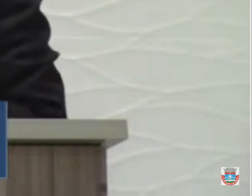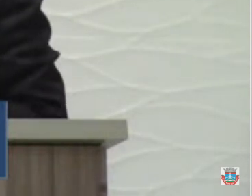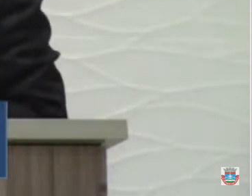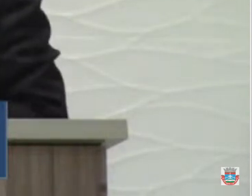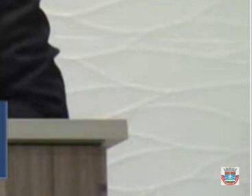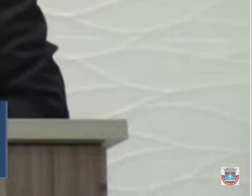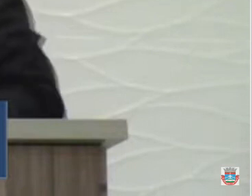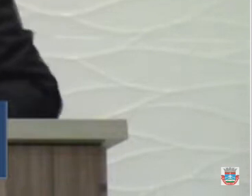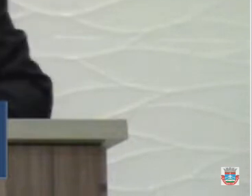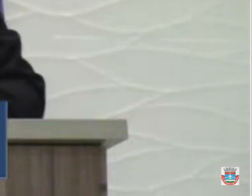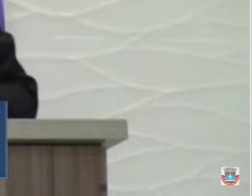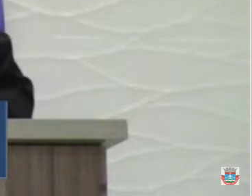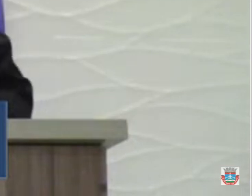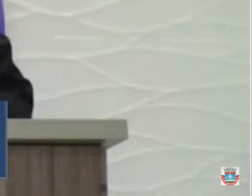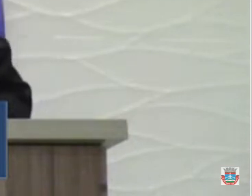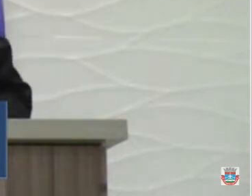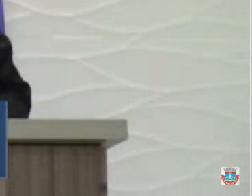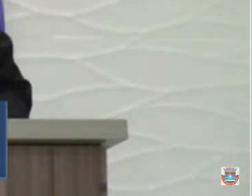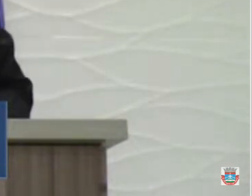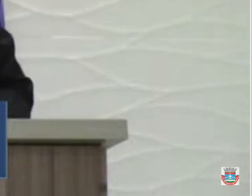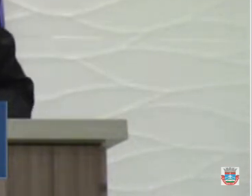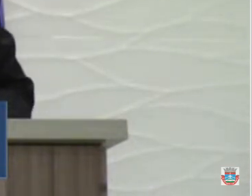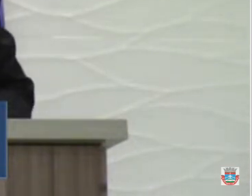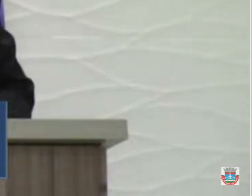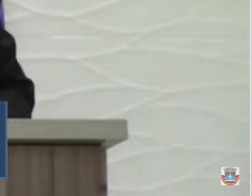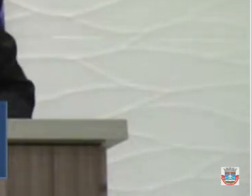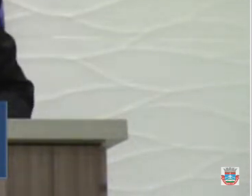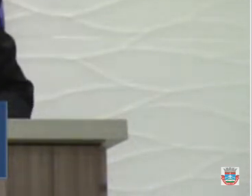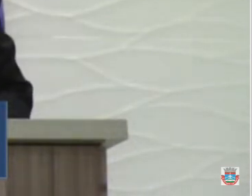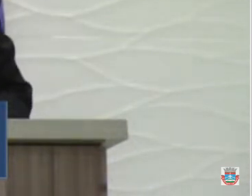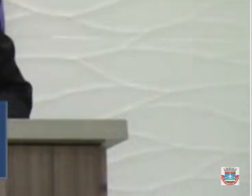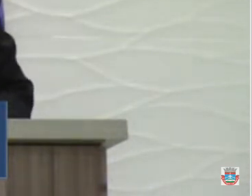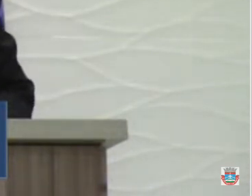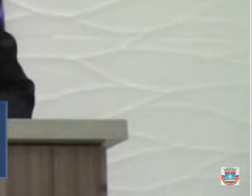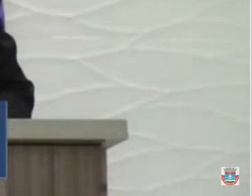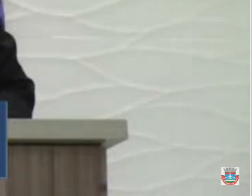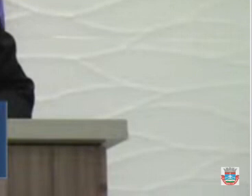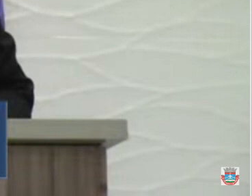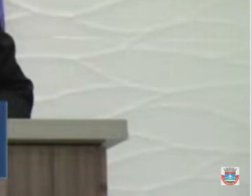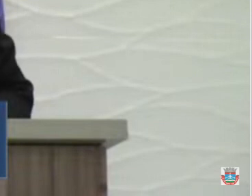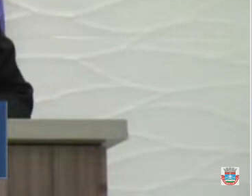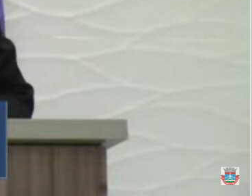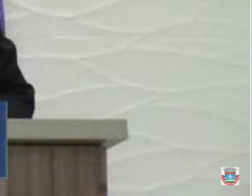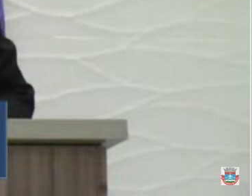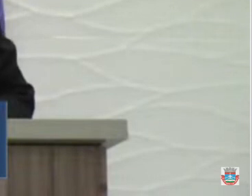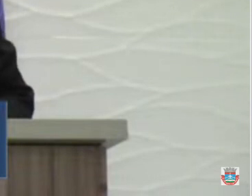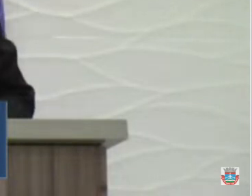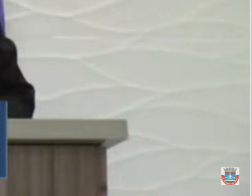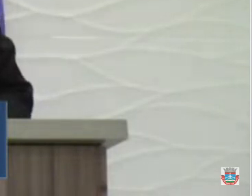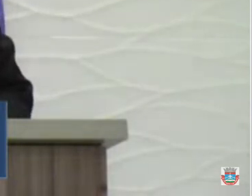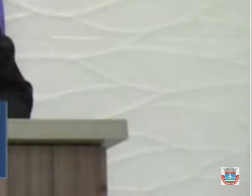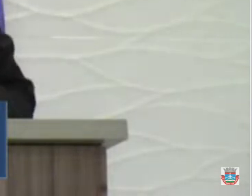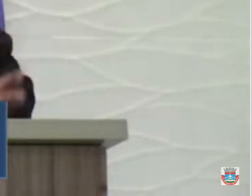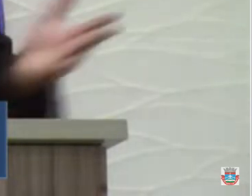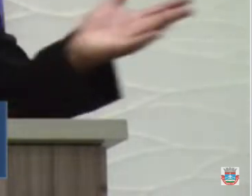Fera, você pediu e não foi atendido. Eu tenho 6 pessoas para levar para Garanhuns, só posso levar 4, porque o outro carro